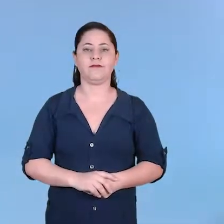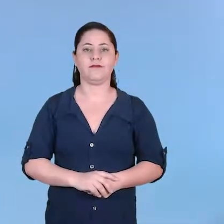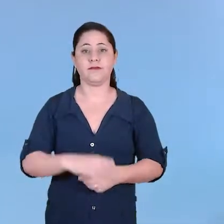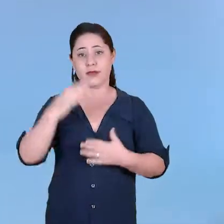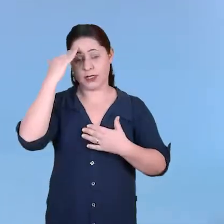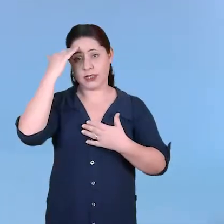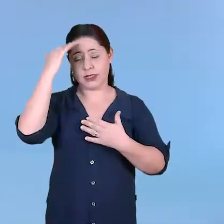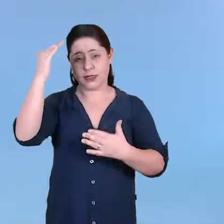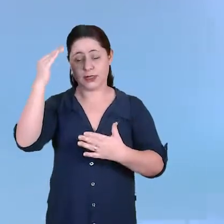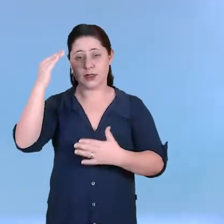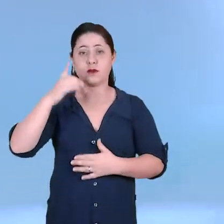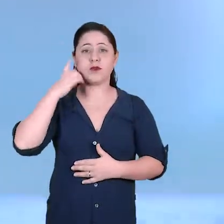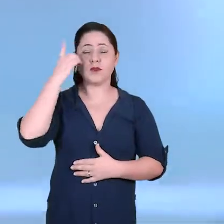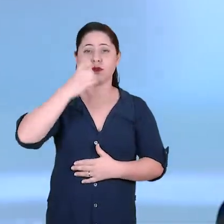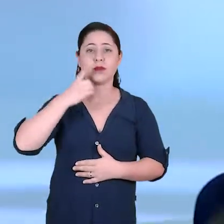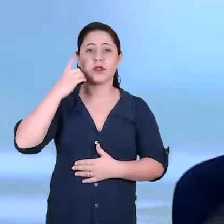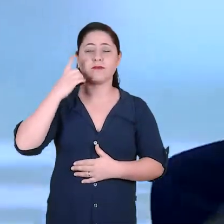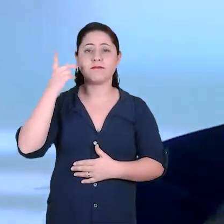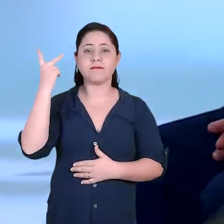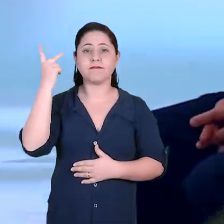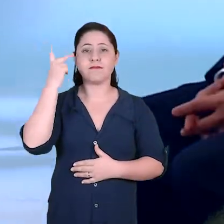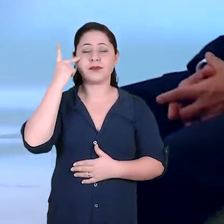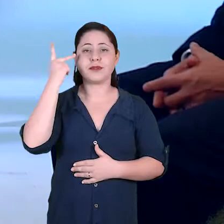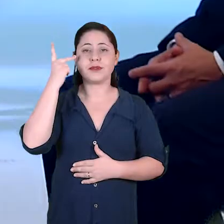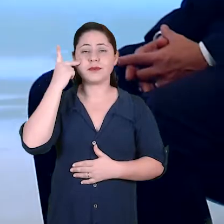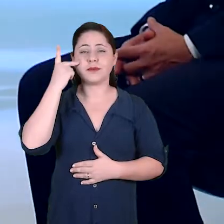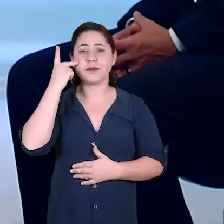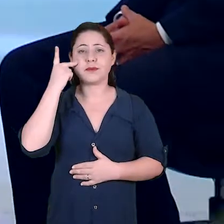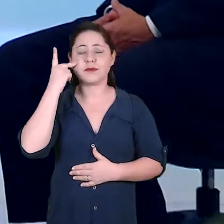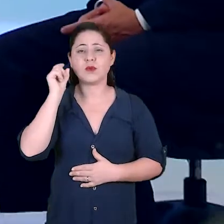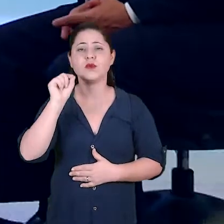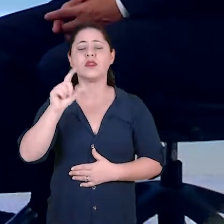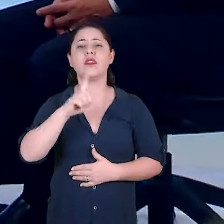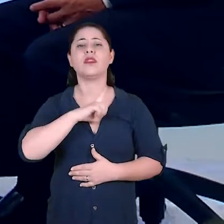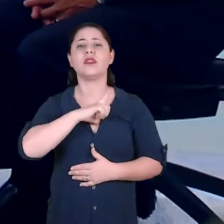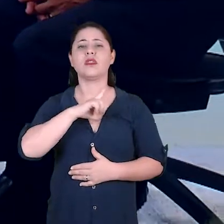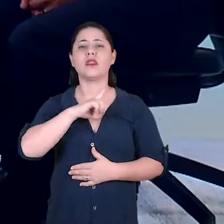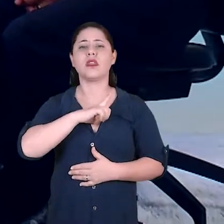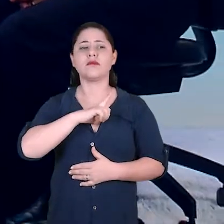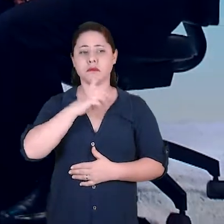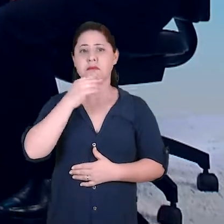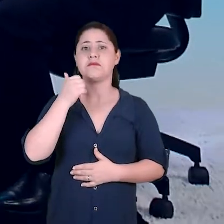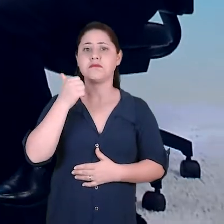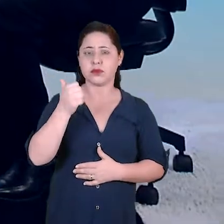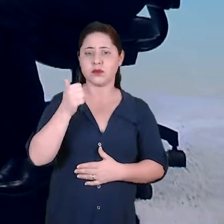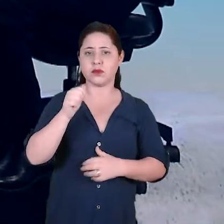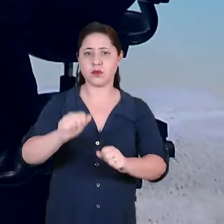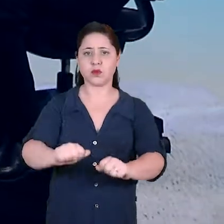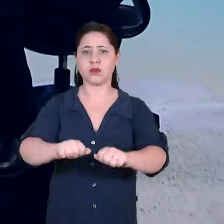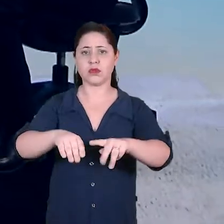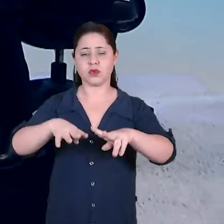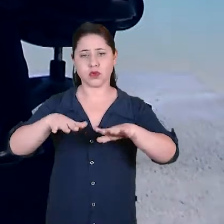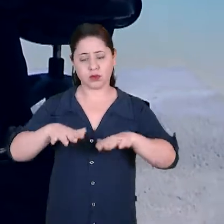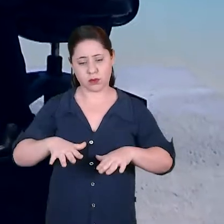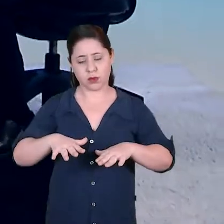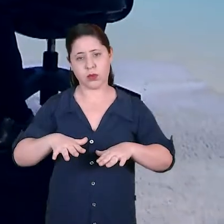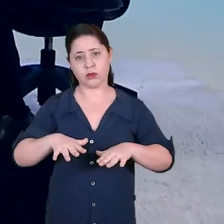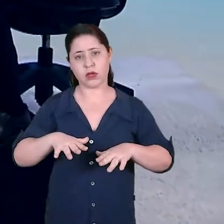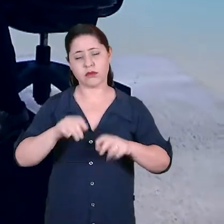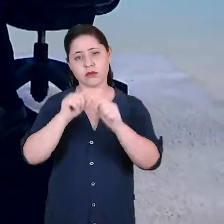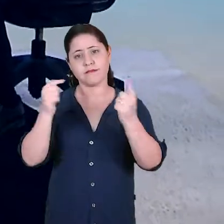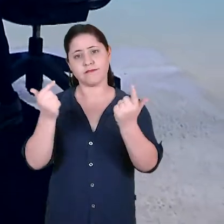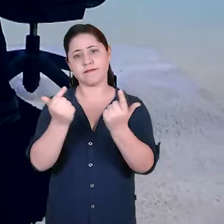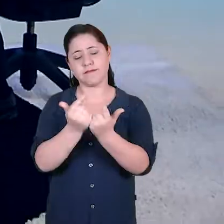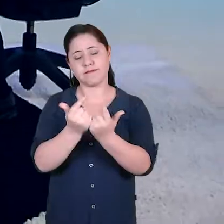Nosso agradecimento ao deputado Pedro Kemp. O que teve de positivo na audiência pública realizada, deputado, na